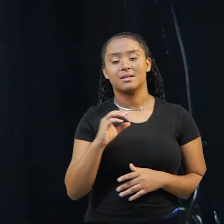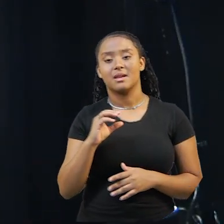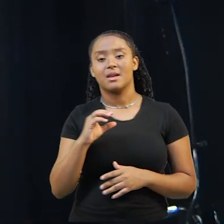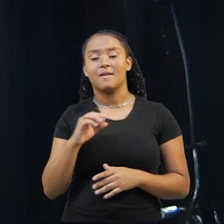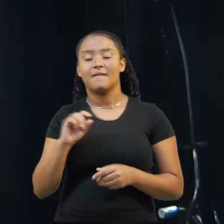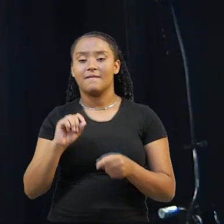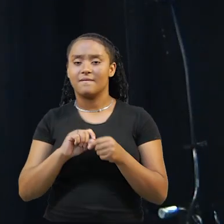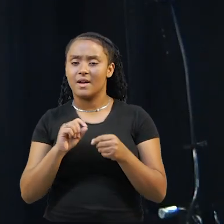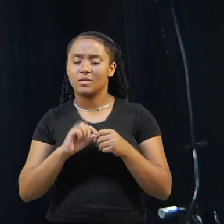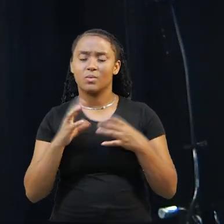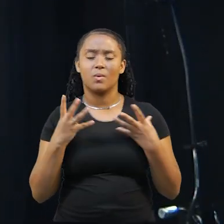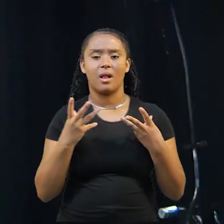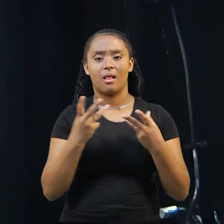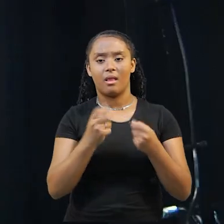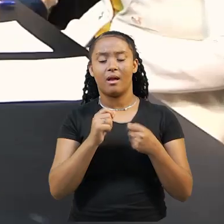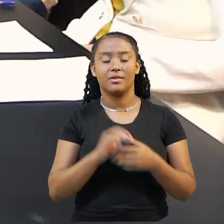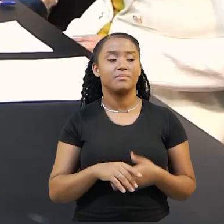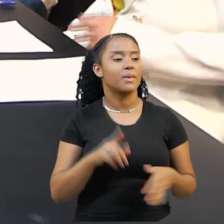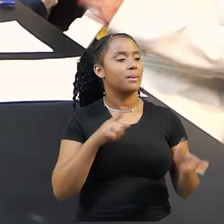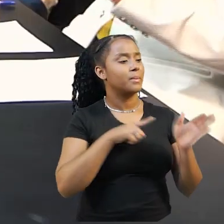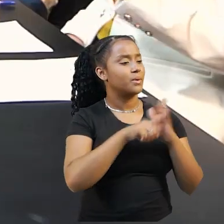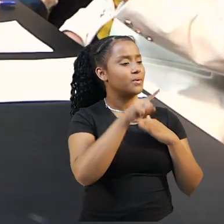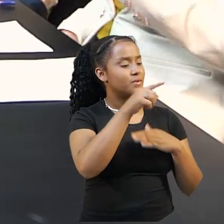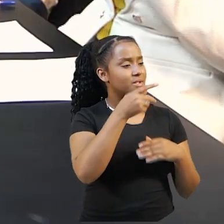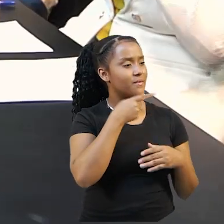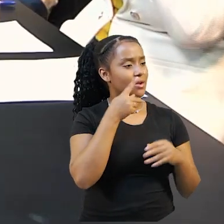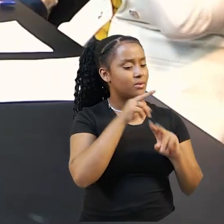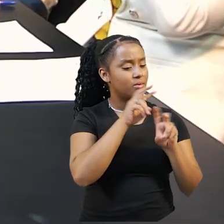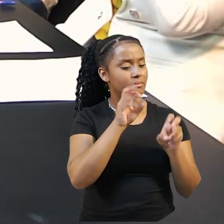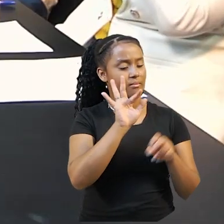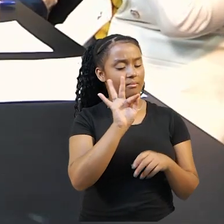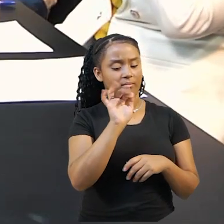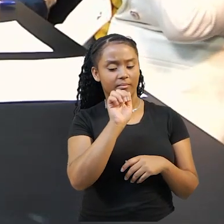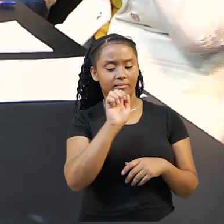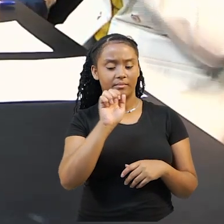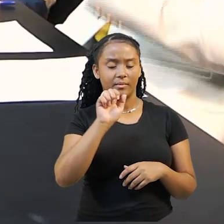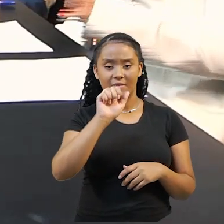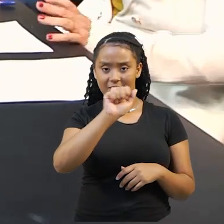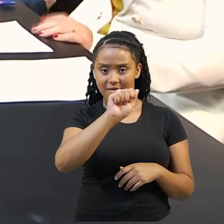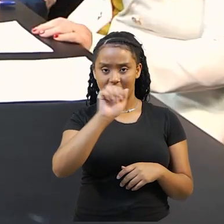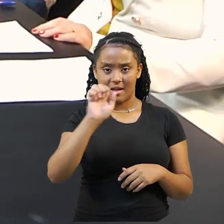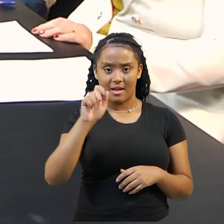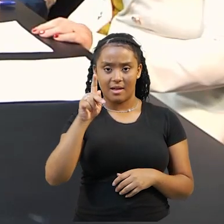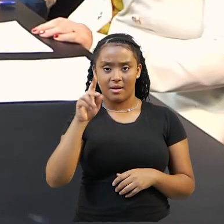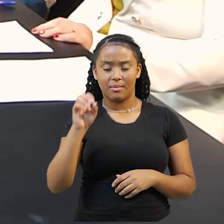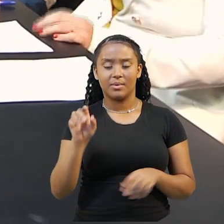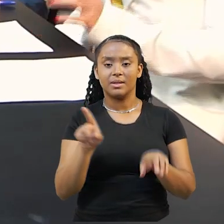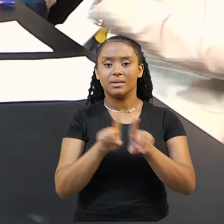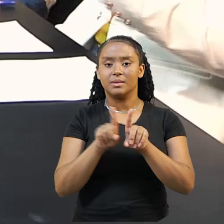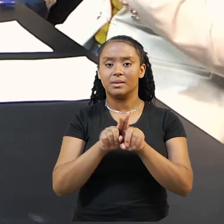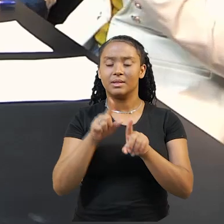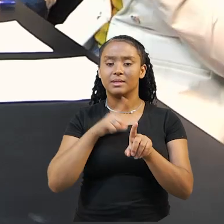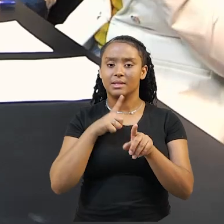qualidade, com muita excelência. Catarina, você falou agora há pouco em FAEPO. Teve também uma